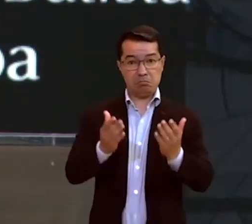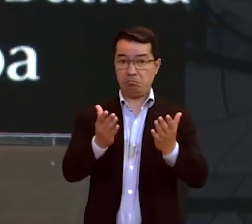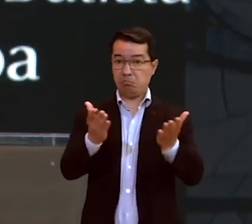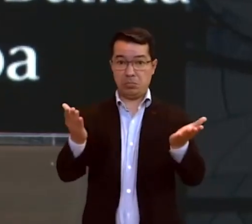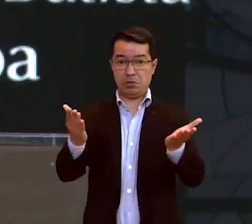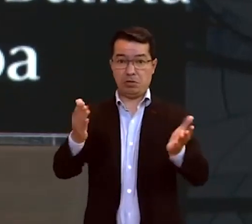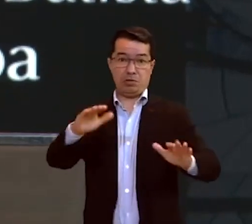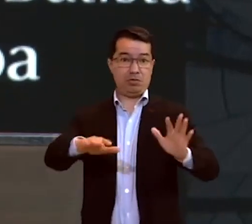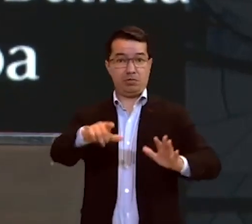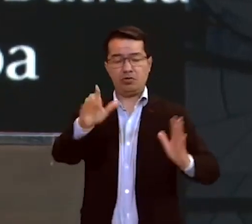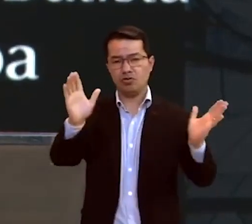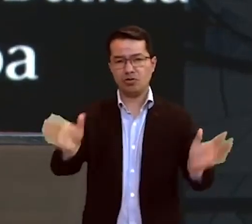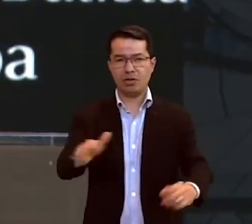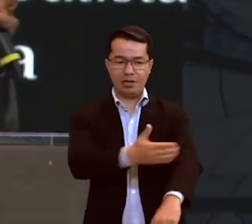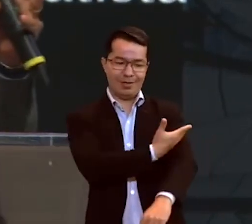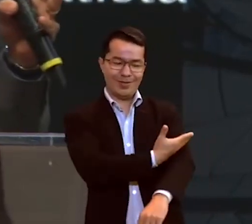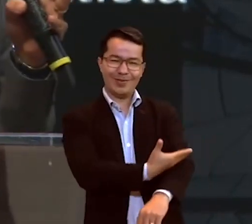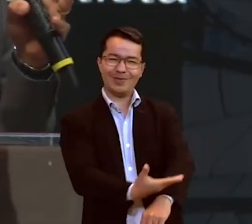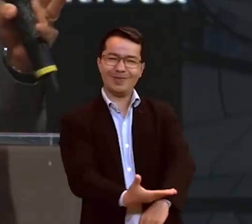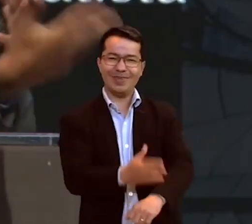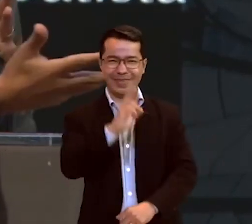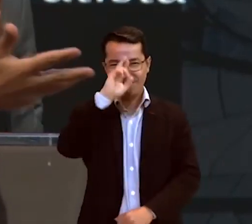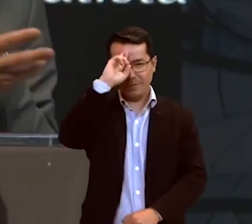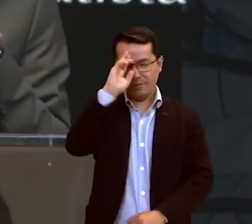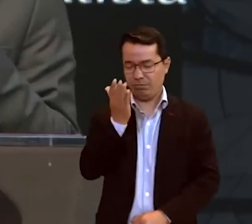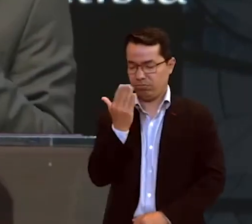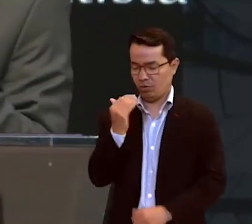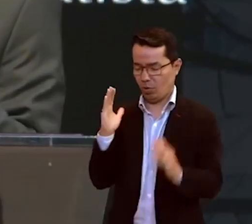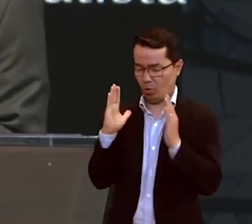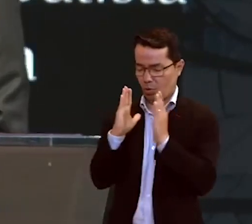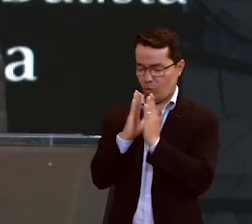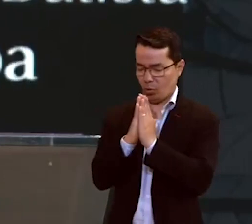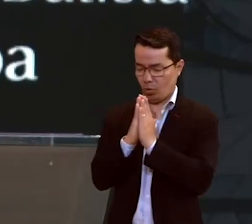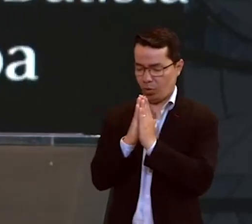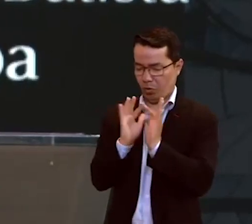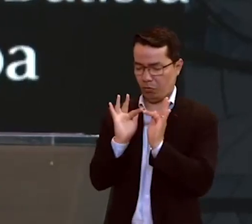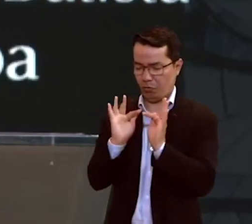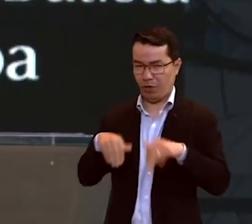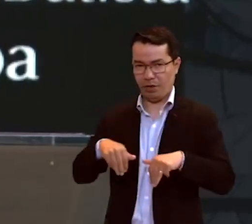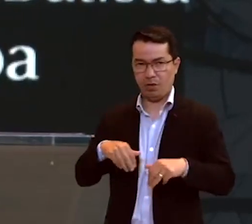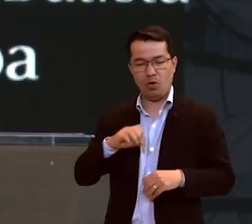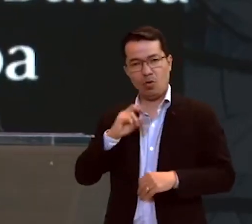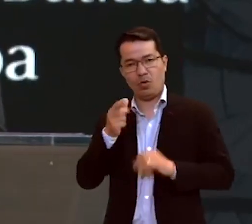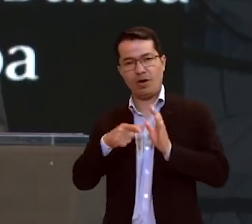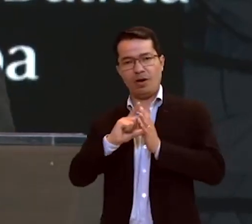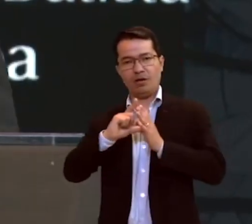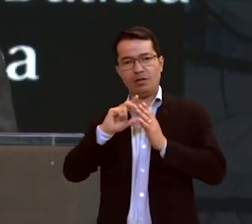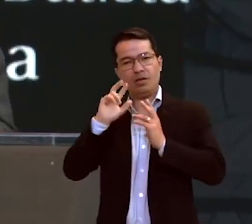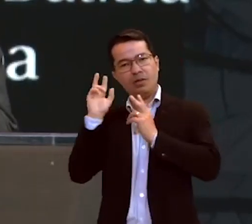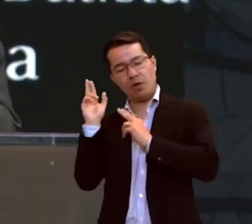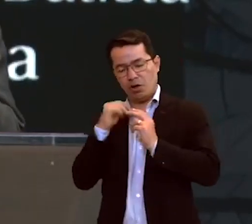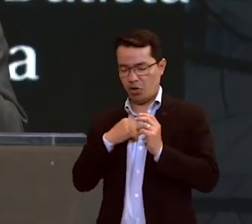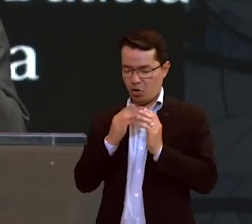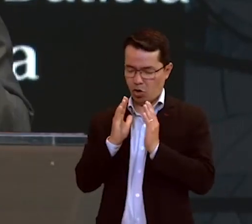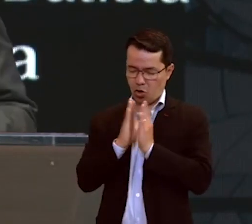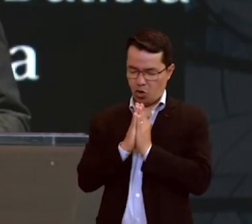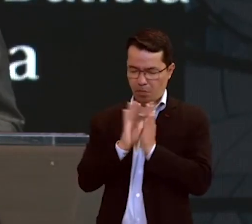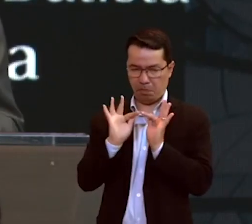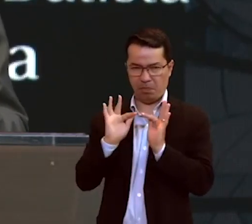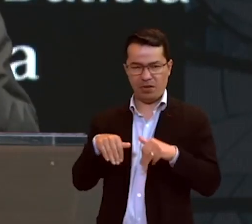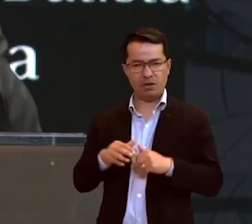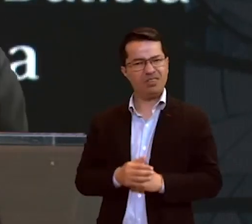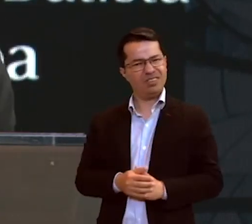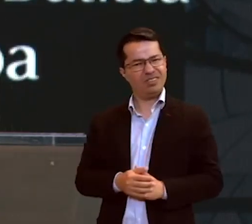costume, ou faça as suas orações no almoço, ou na manhã, ou enfim, em algum momento antes de dormir, mas a verdade é que em